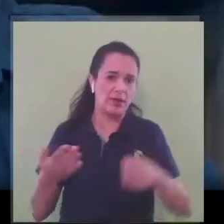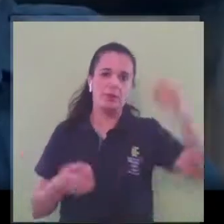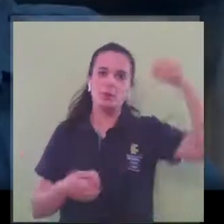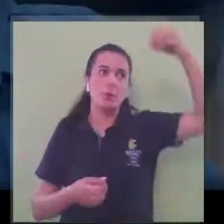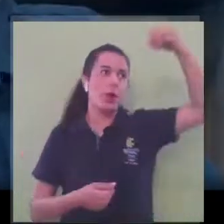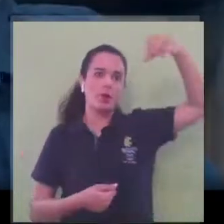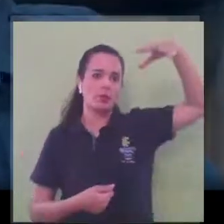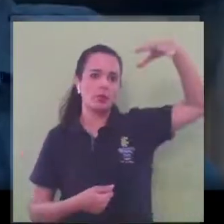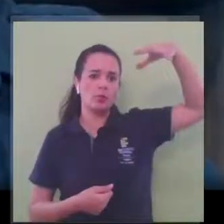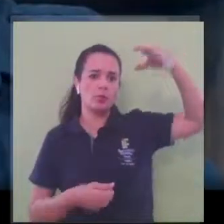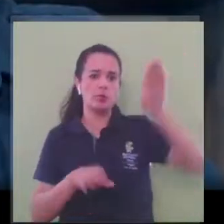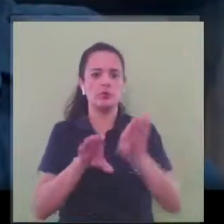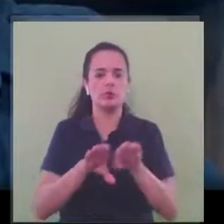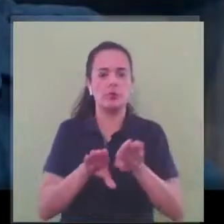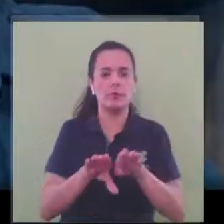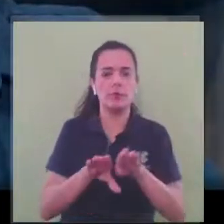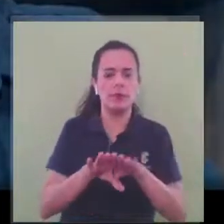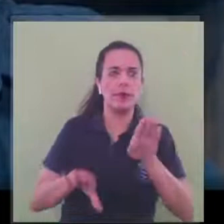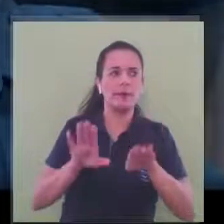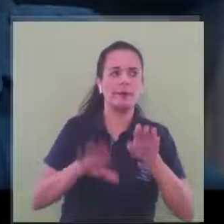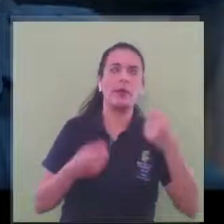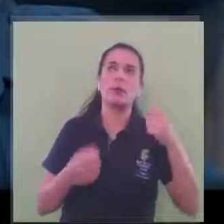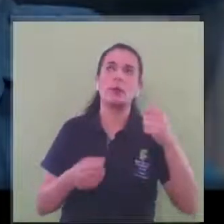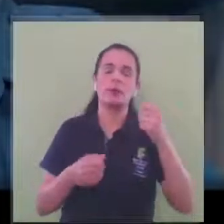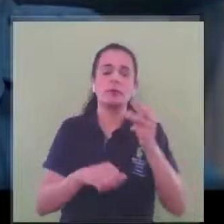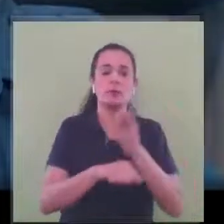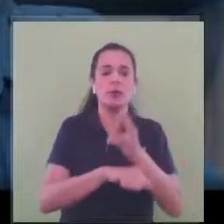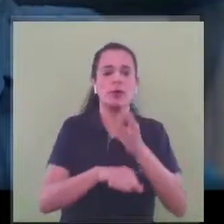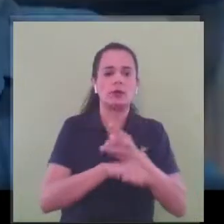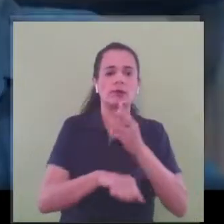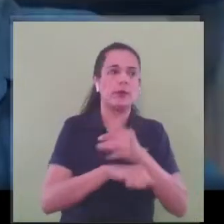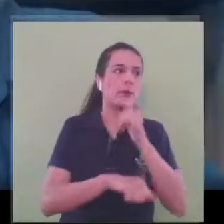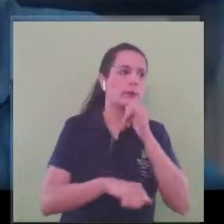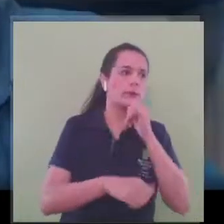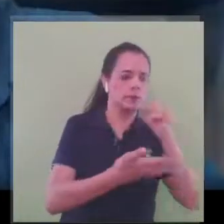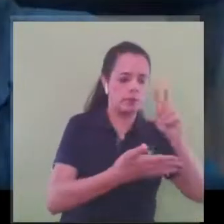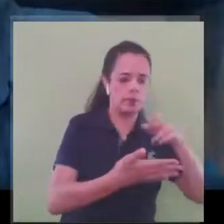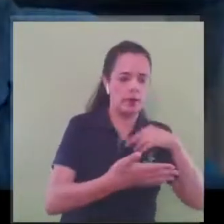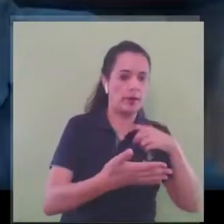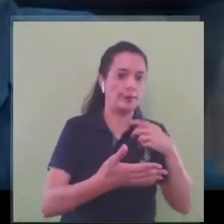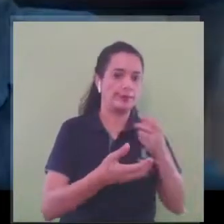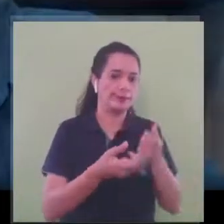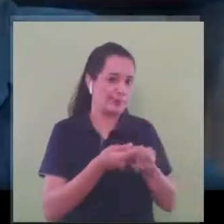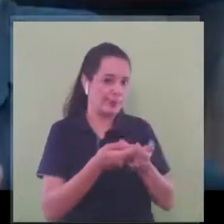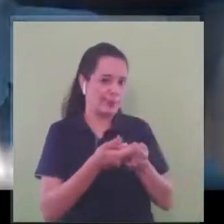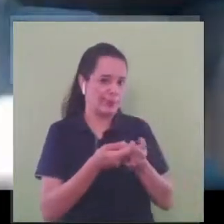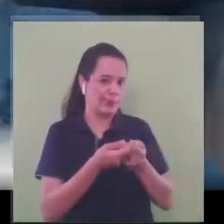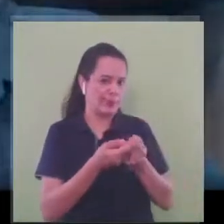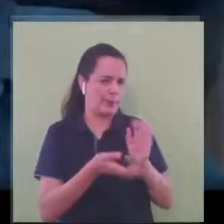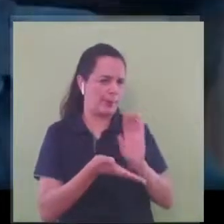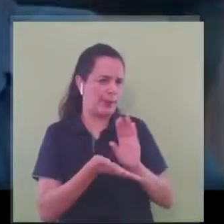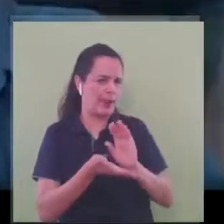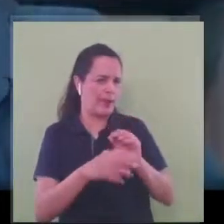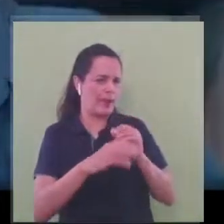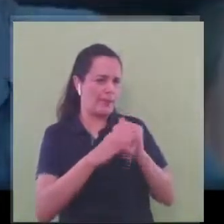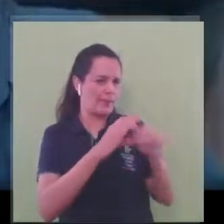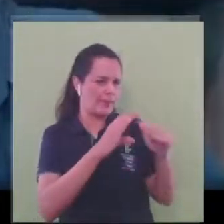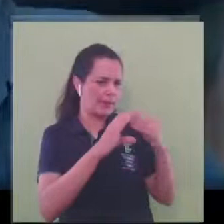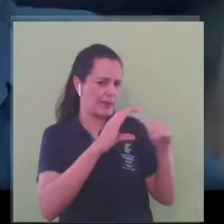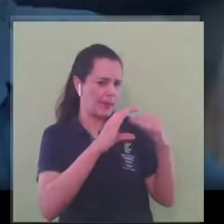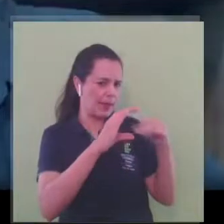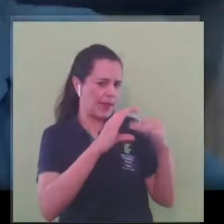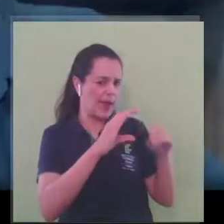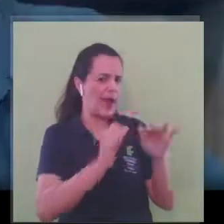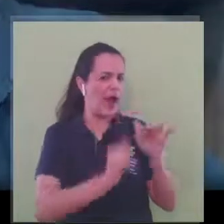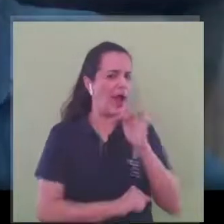preciso conversar com fulano de tal no WhatsApp. Você está lá lendo o e-book, de repente, ah, vou só mandar uma mensagem aqui para ele, aí pronto. Acaba